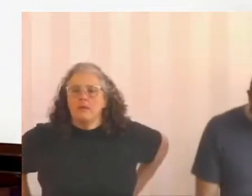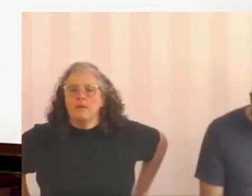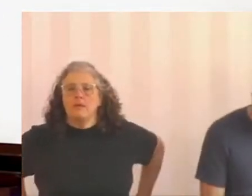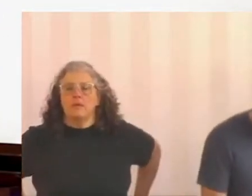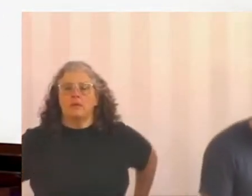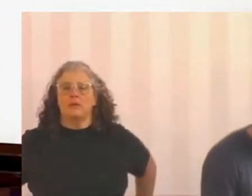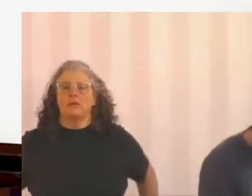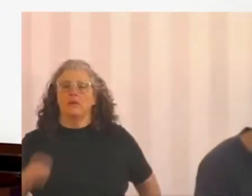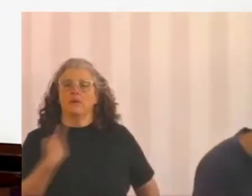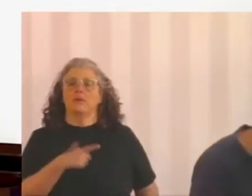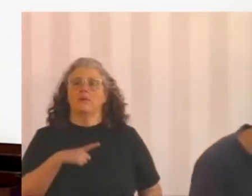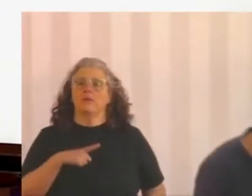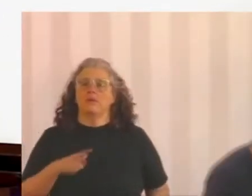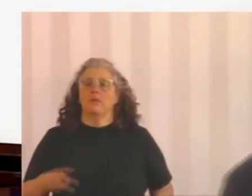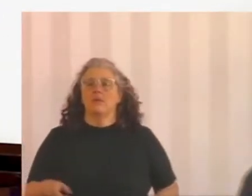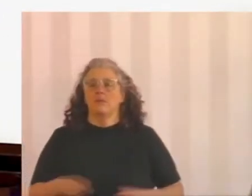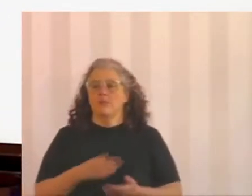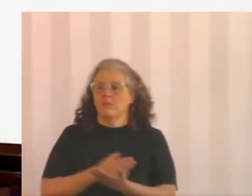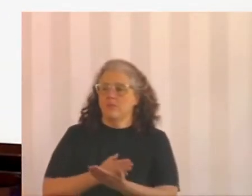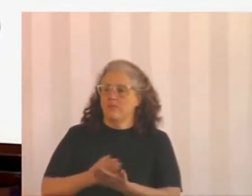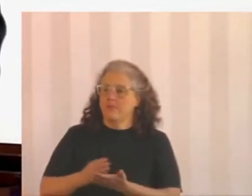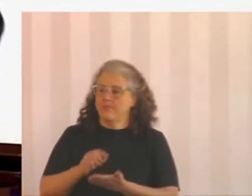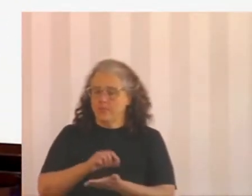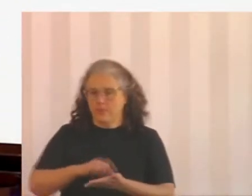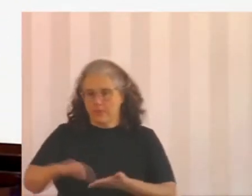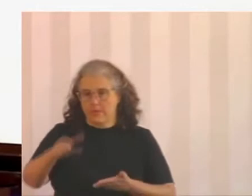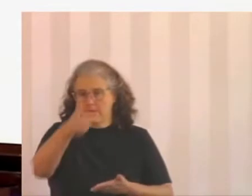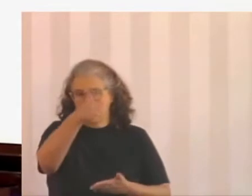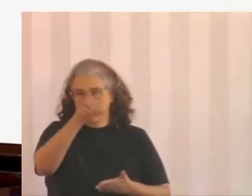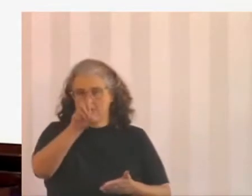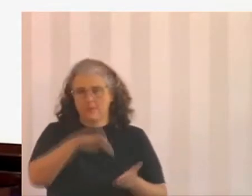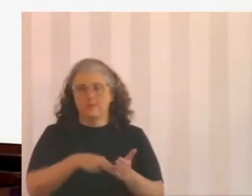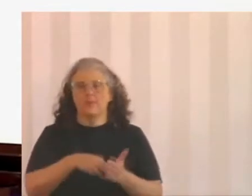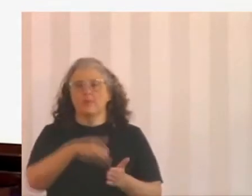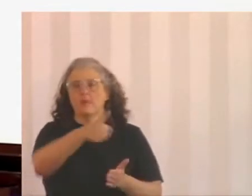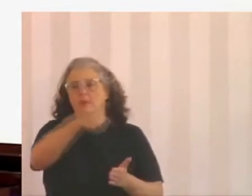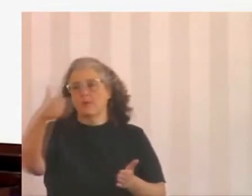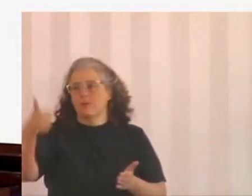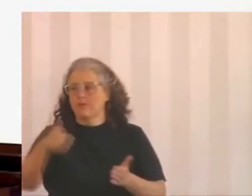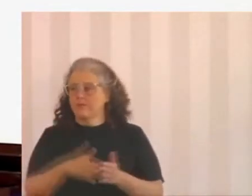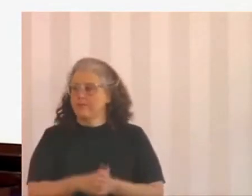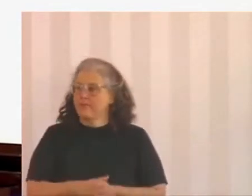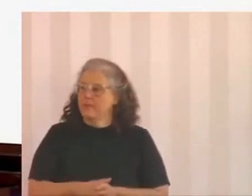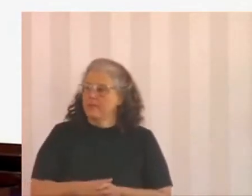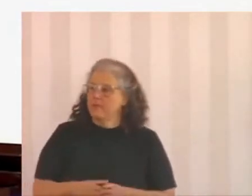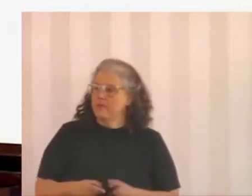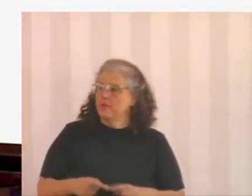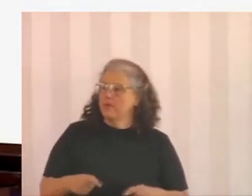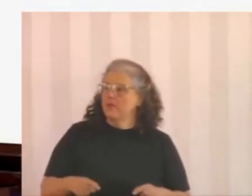de 5 a 11, quando Paulo diz essas palavras.